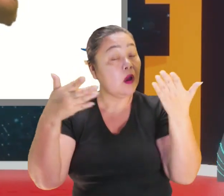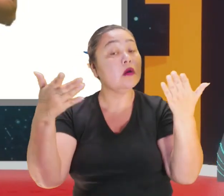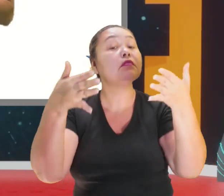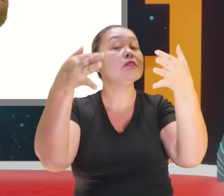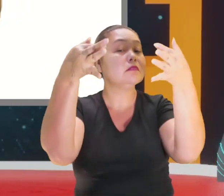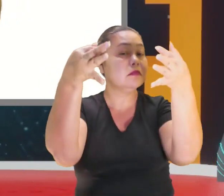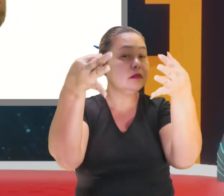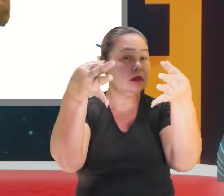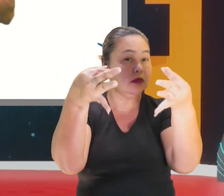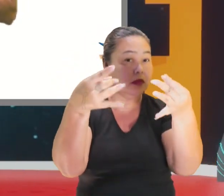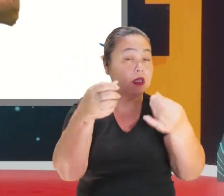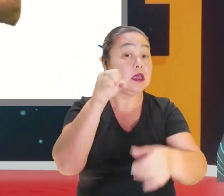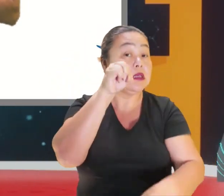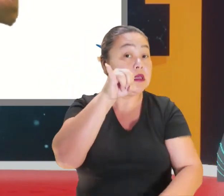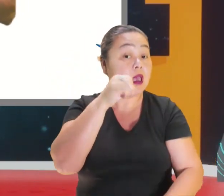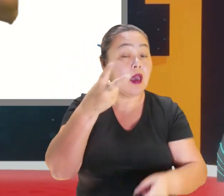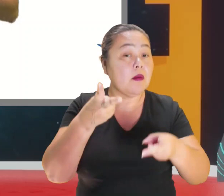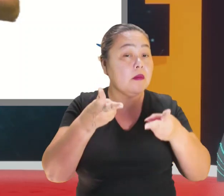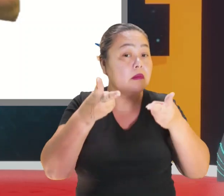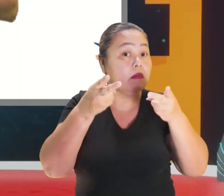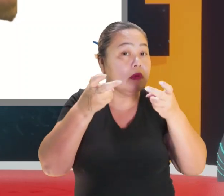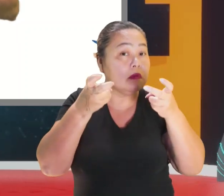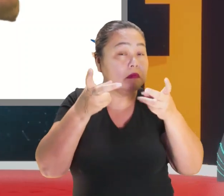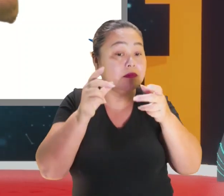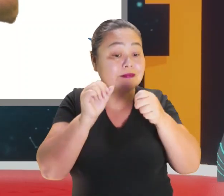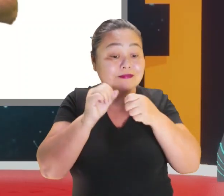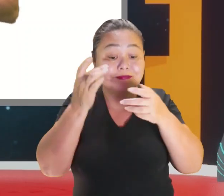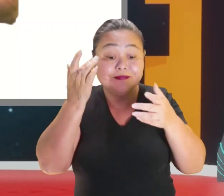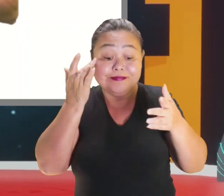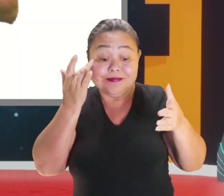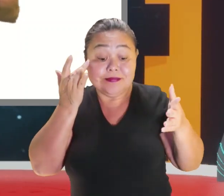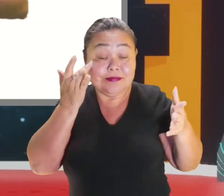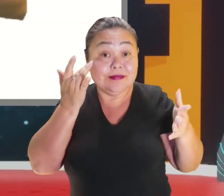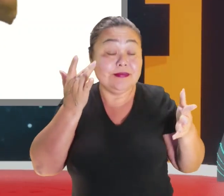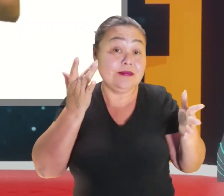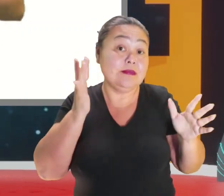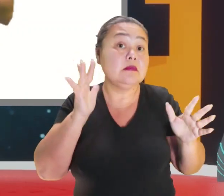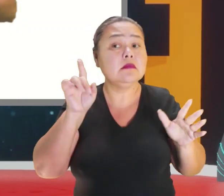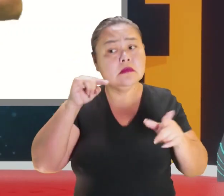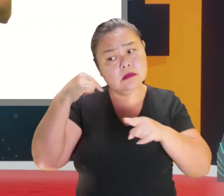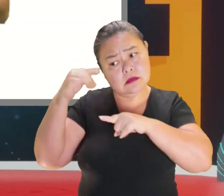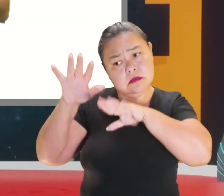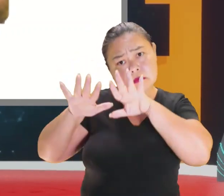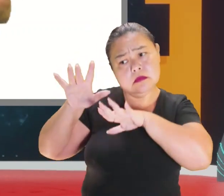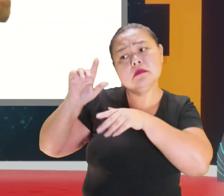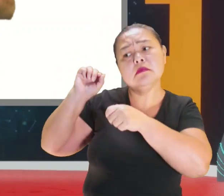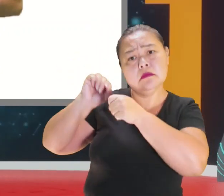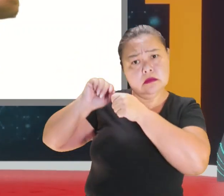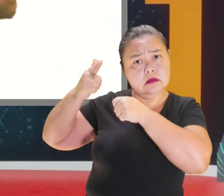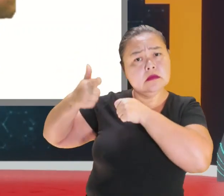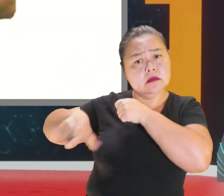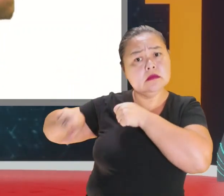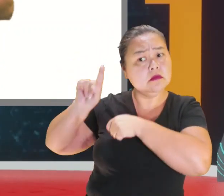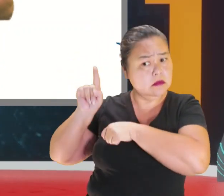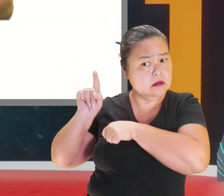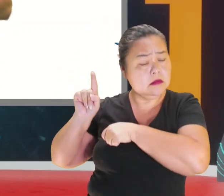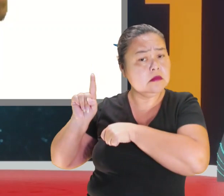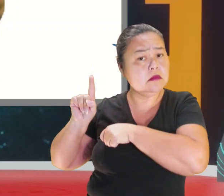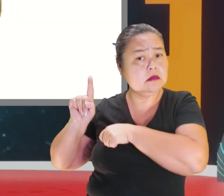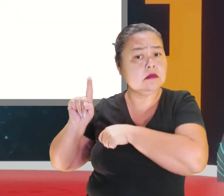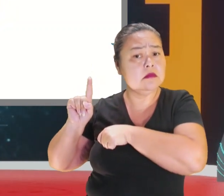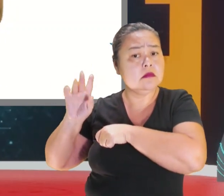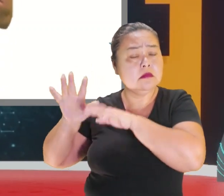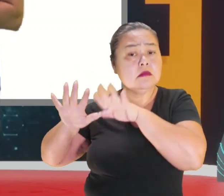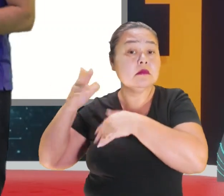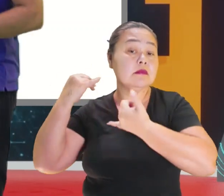um detalhe que, se você percebeu que está defasado ainda, pega algumas, refaz, essas aqui mesmo.